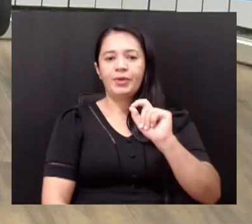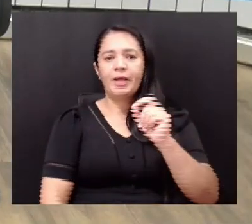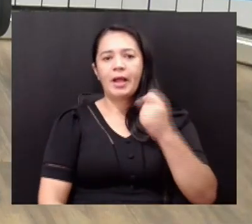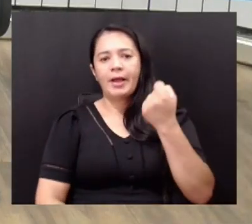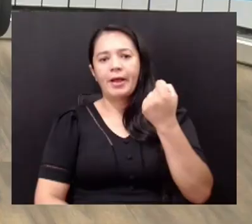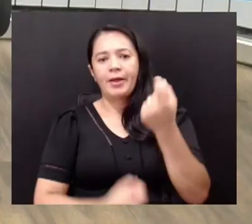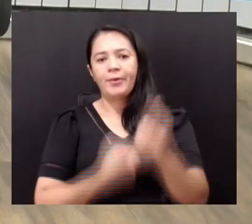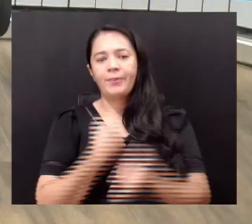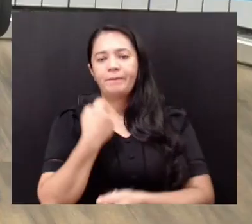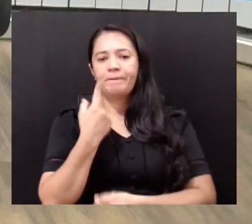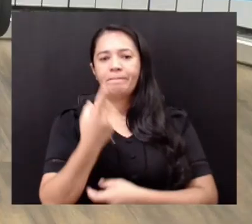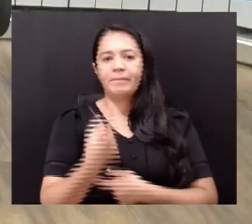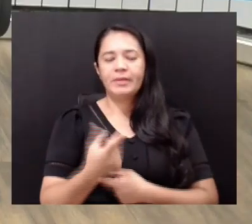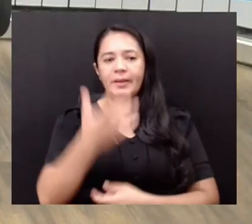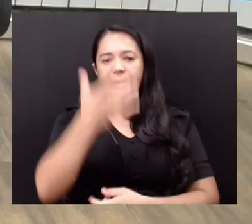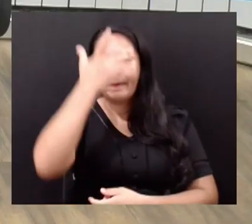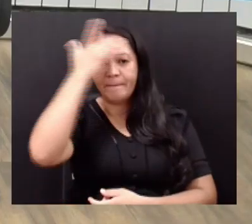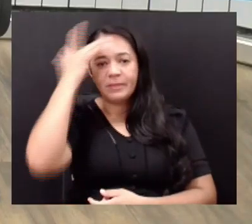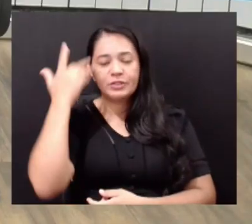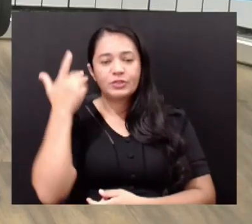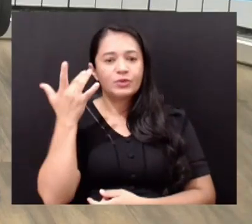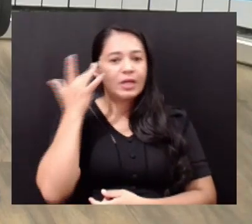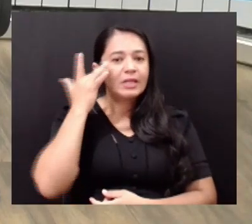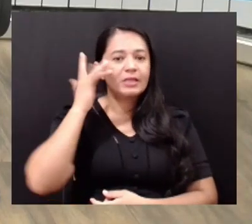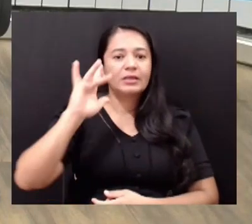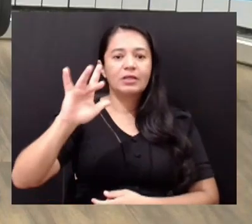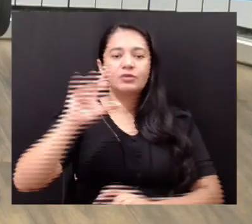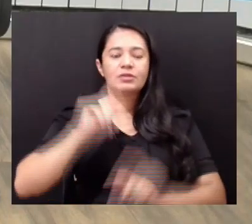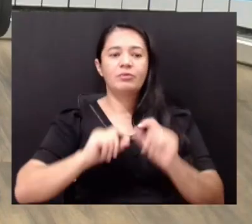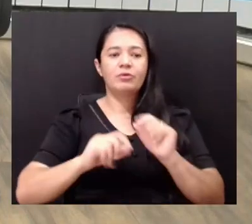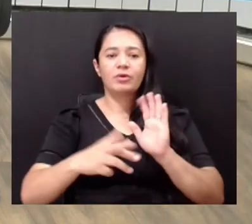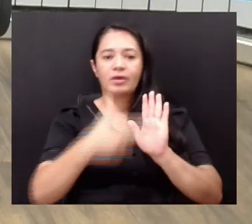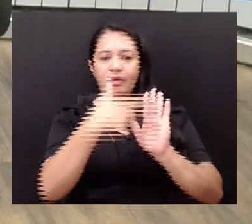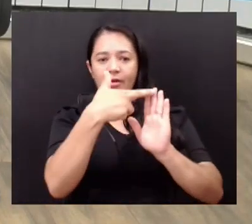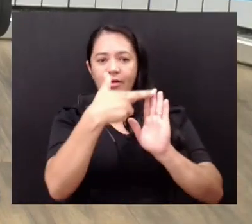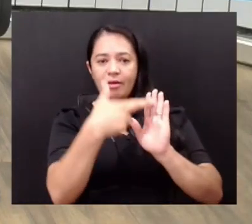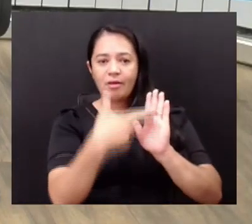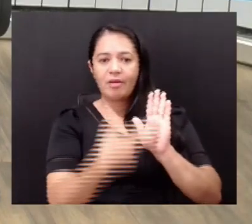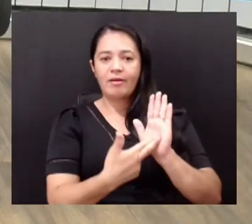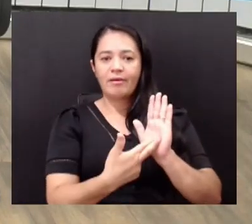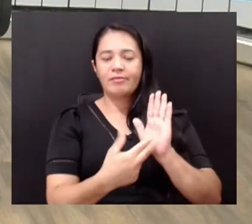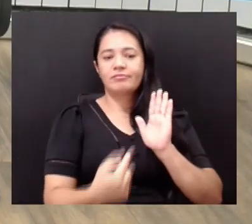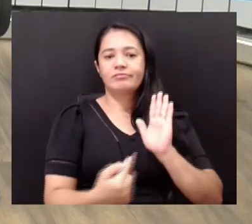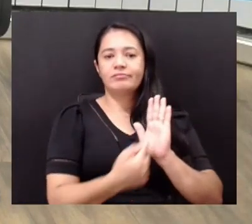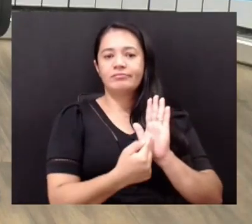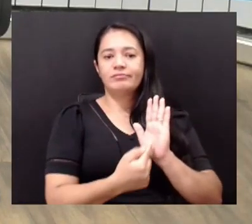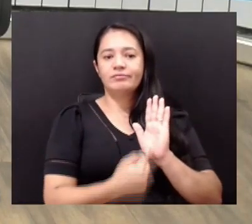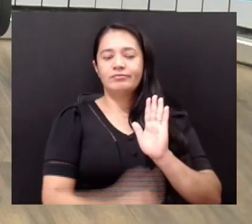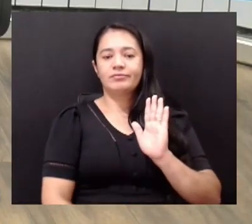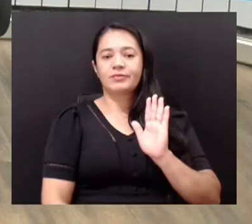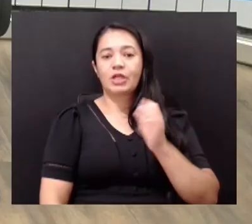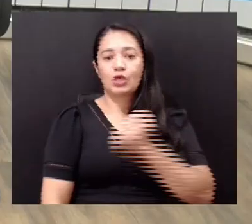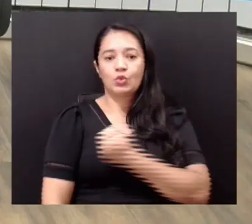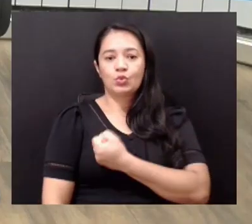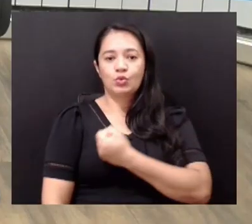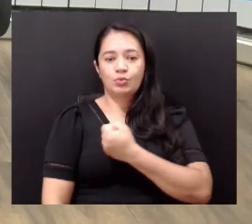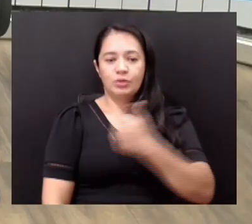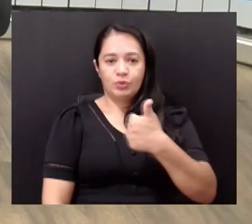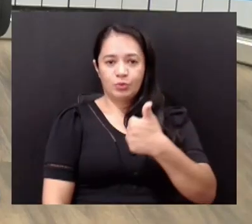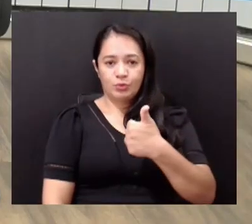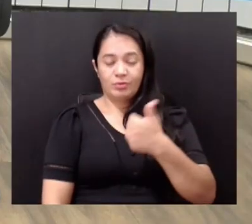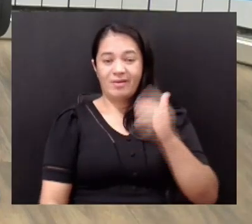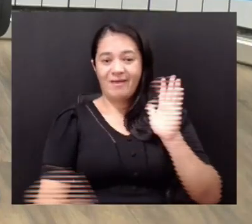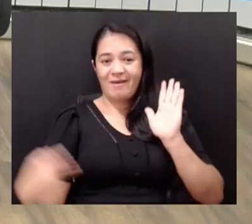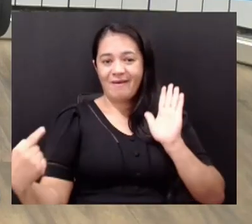tenham conhecimento. Essa norma regulamentadora, Isso. número 1, Isso. ela é válida,